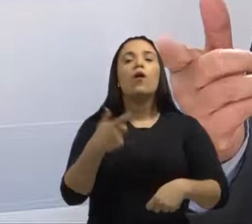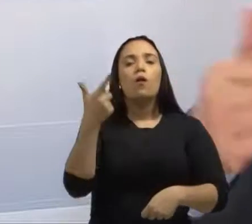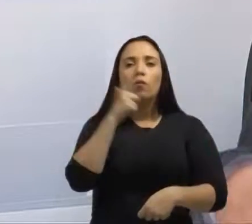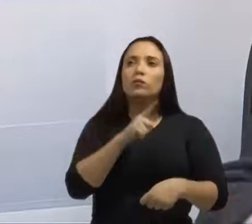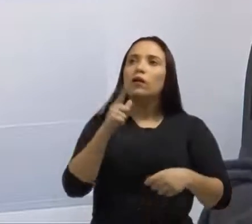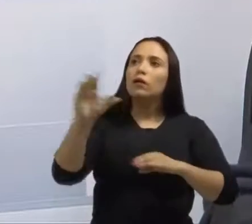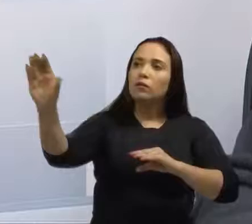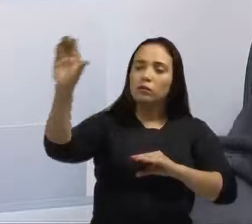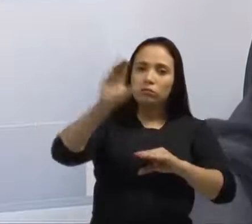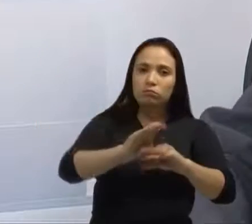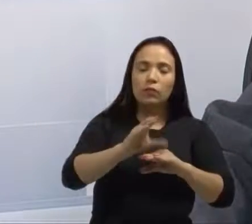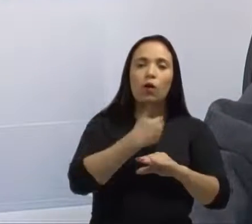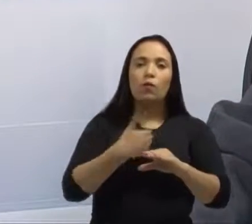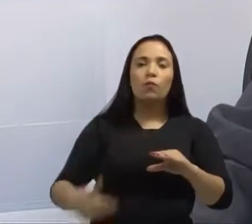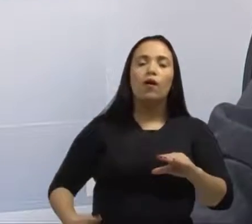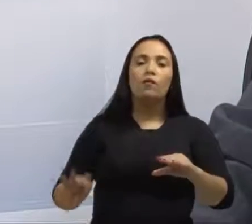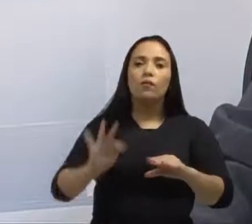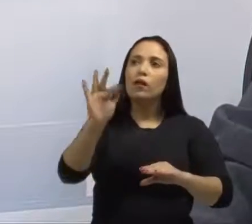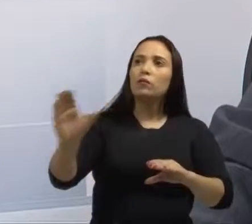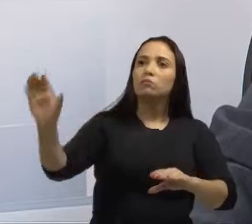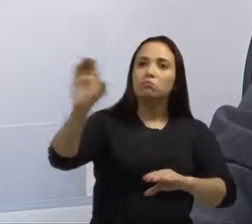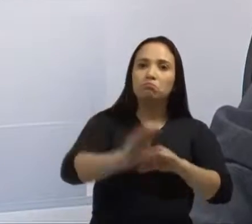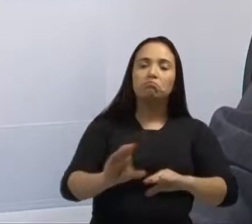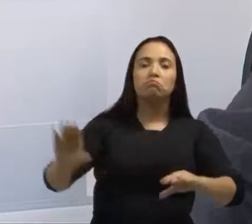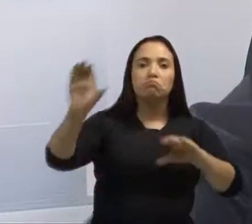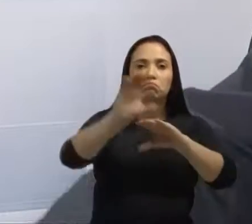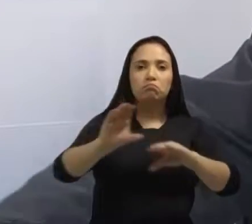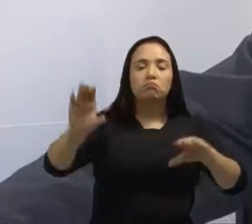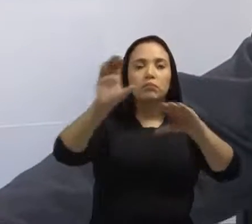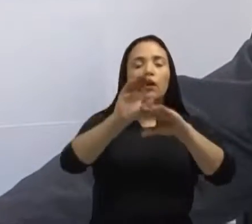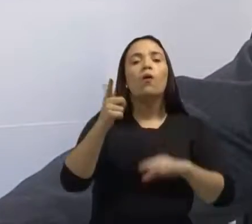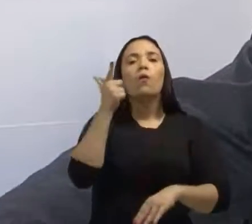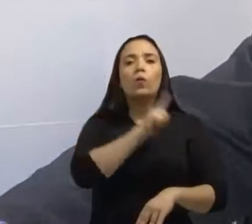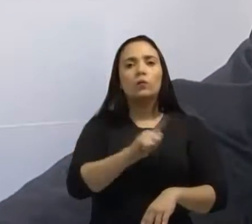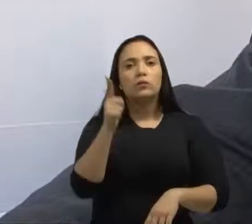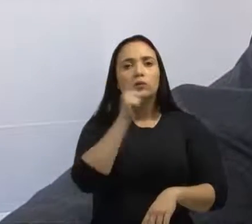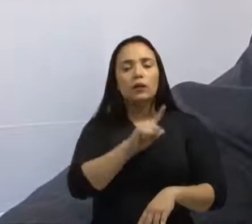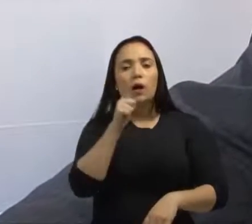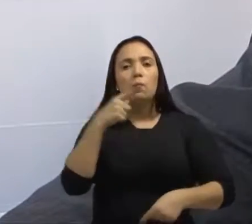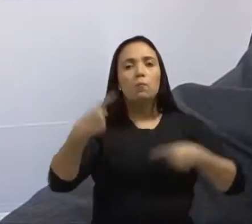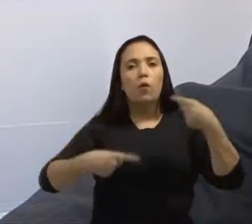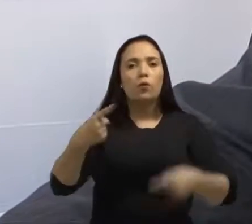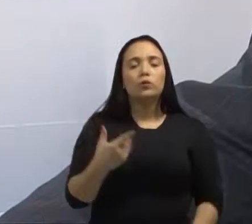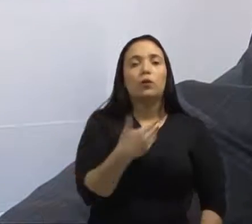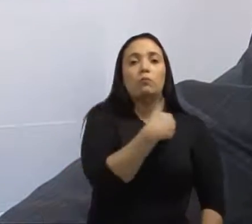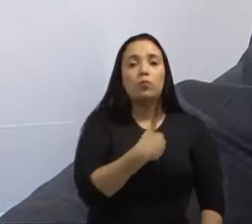governo federal para a implementação de políticas públicas. Isso é um fato positivo.